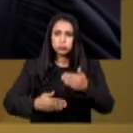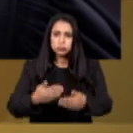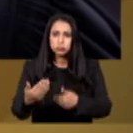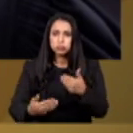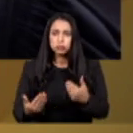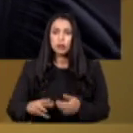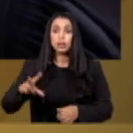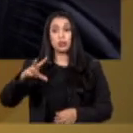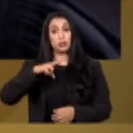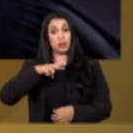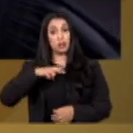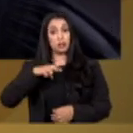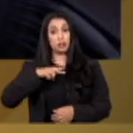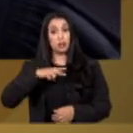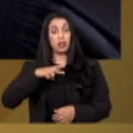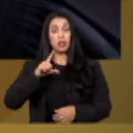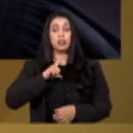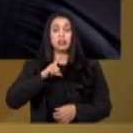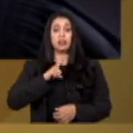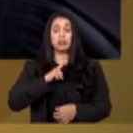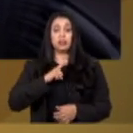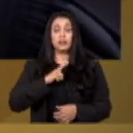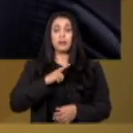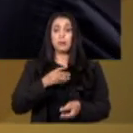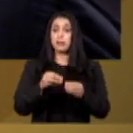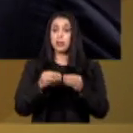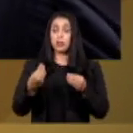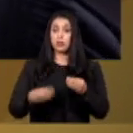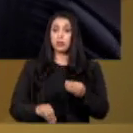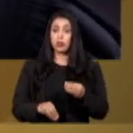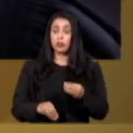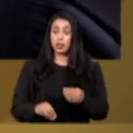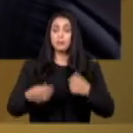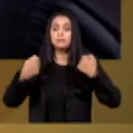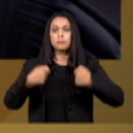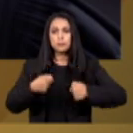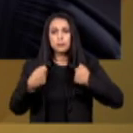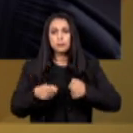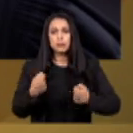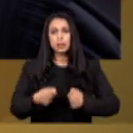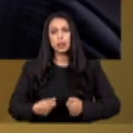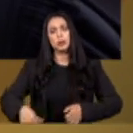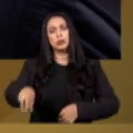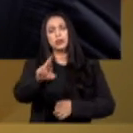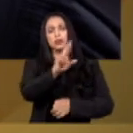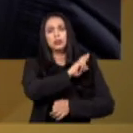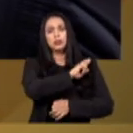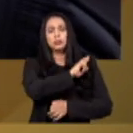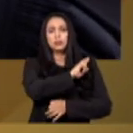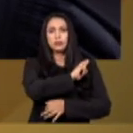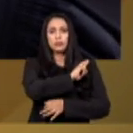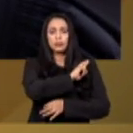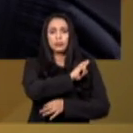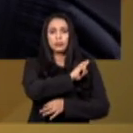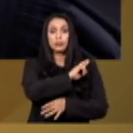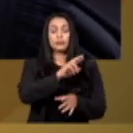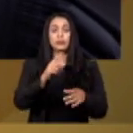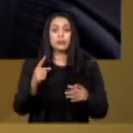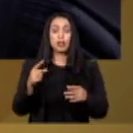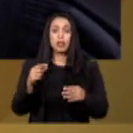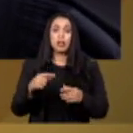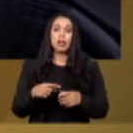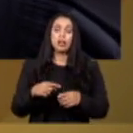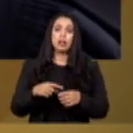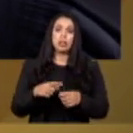particulares e causar danos ao erário deverão ser aplicadas aos responsáveis em caso de ilegalidade